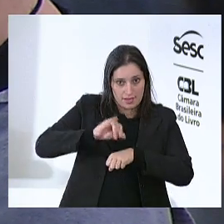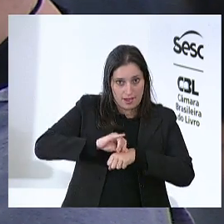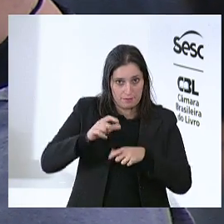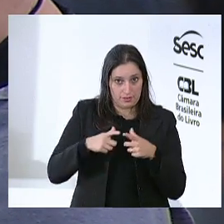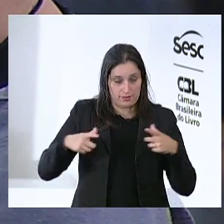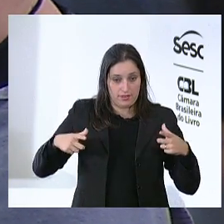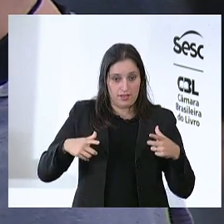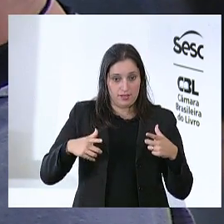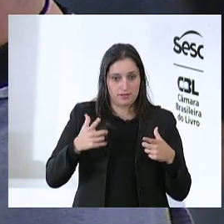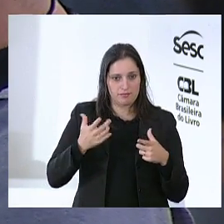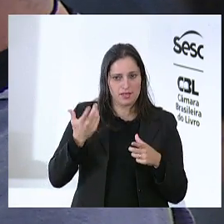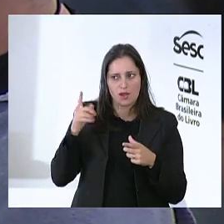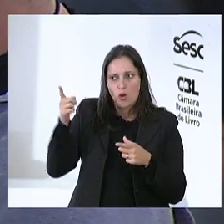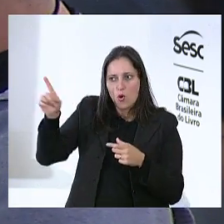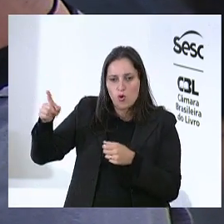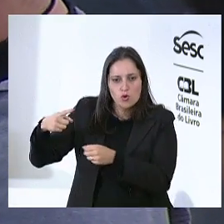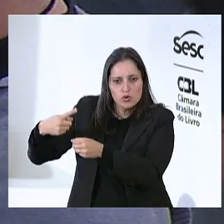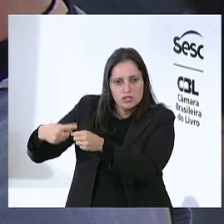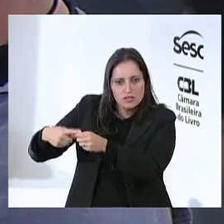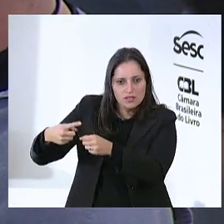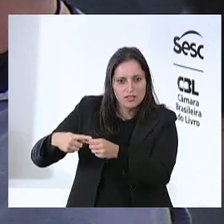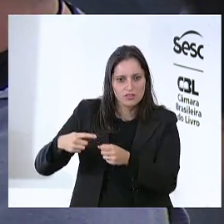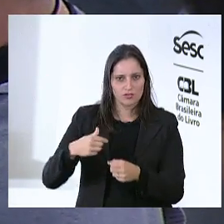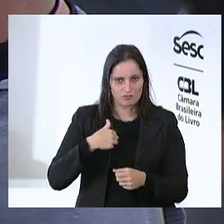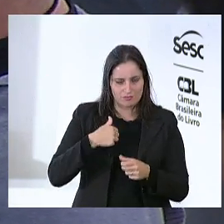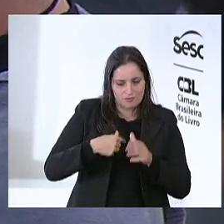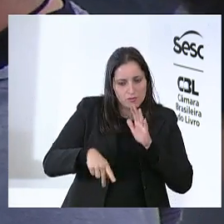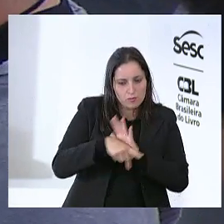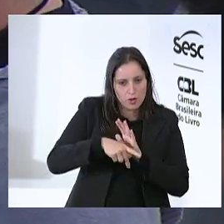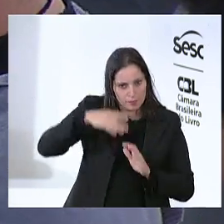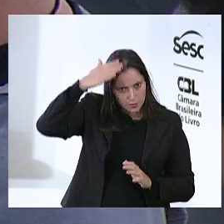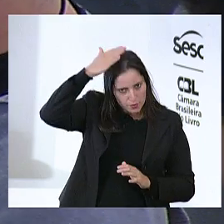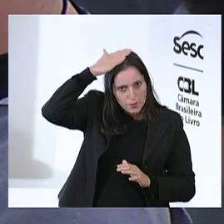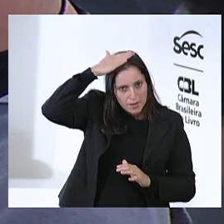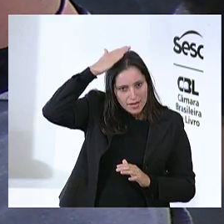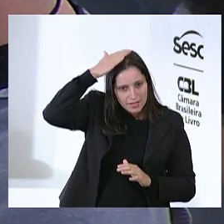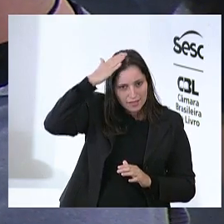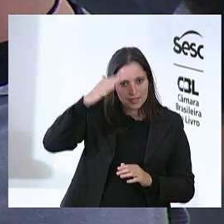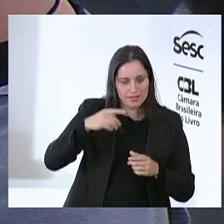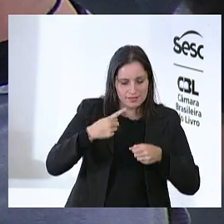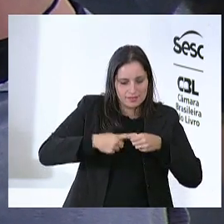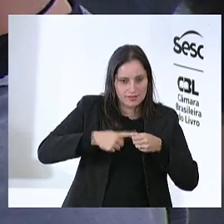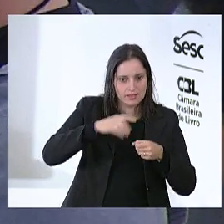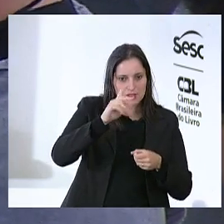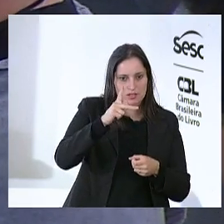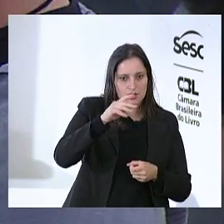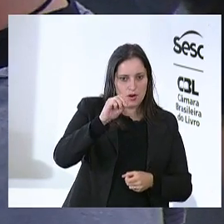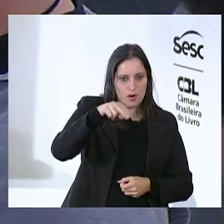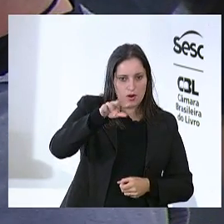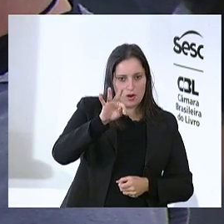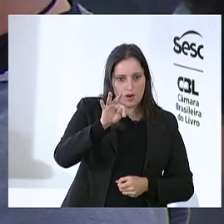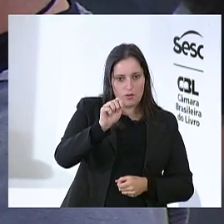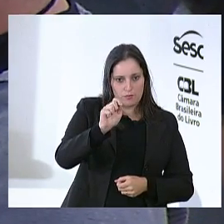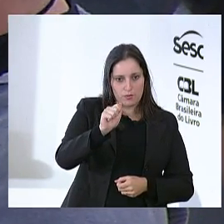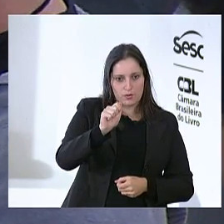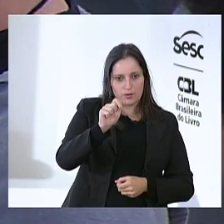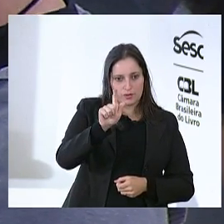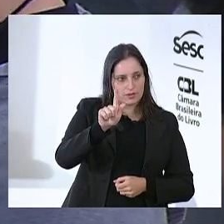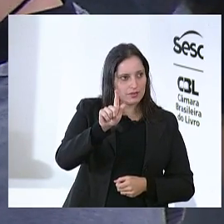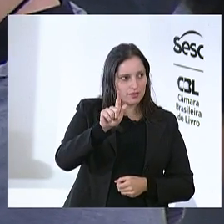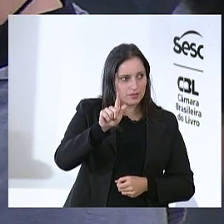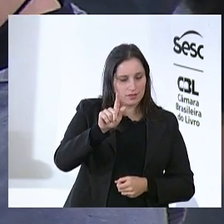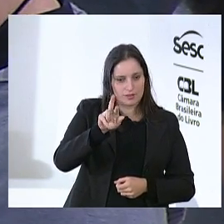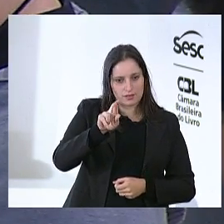sou de uma cidade, Ponta Grossa, Paraná, que em 1967 foram feitas 1.000 casas